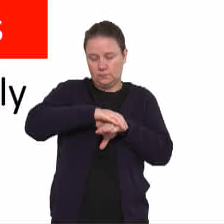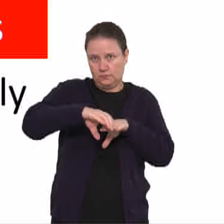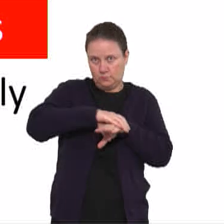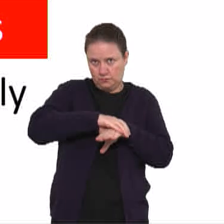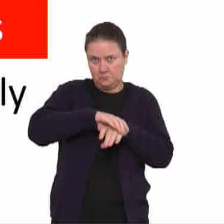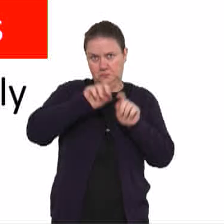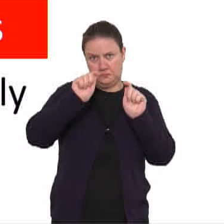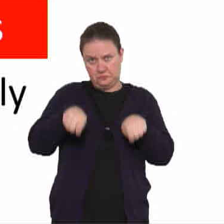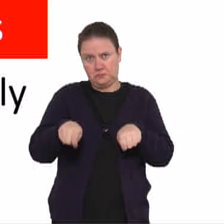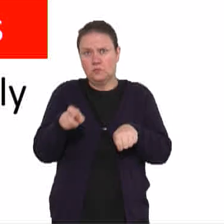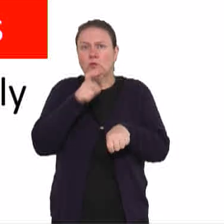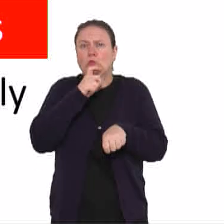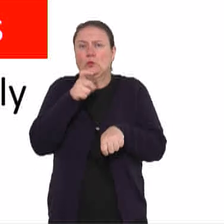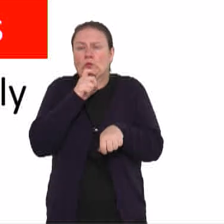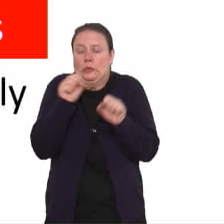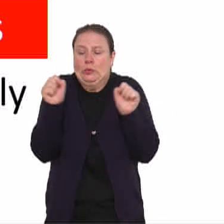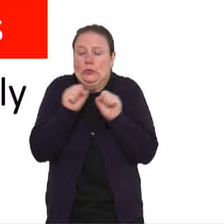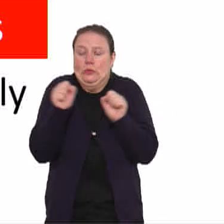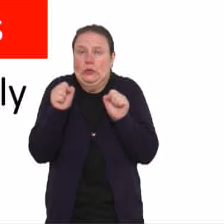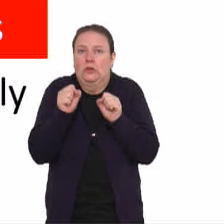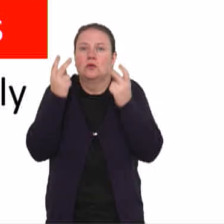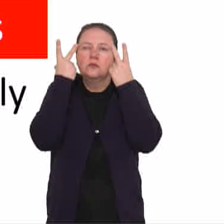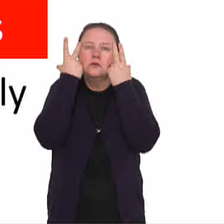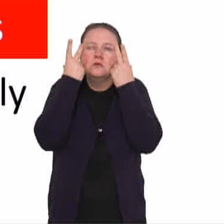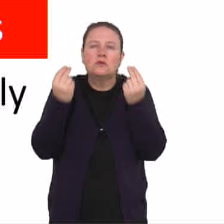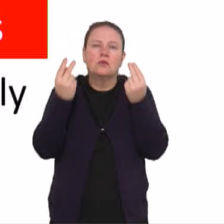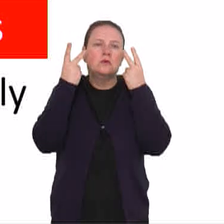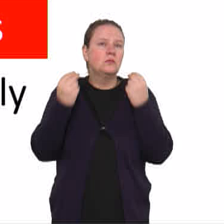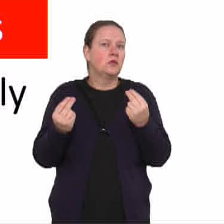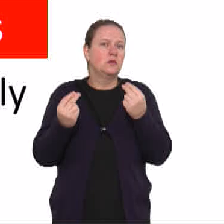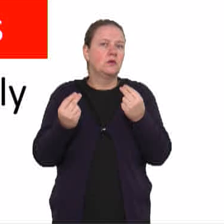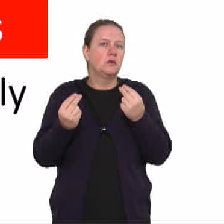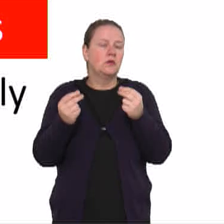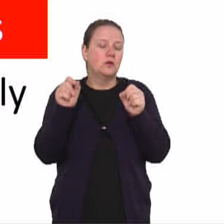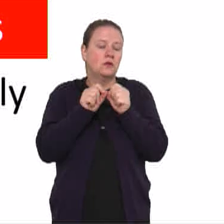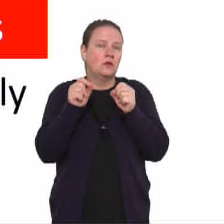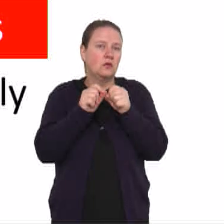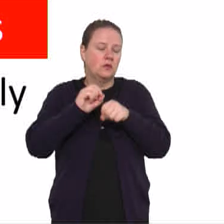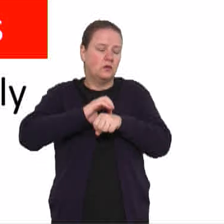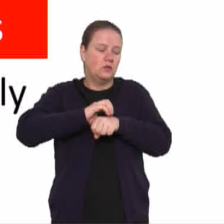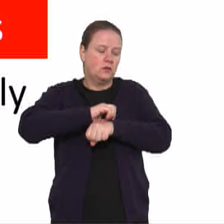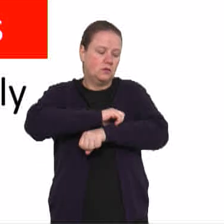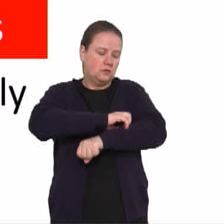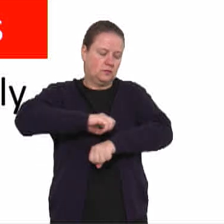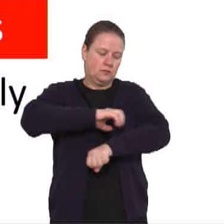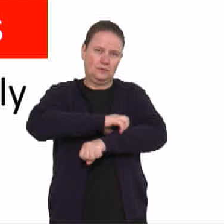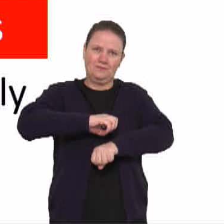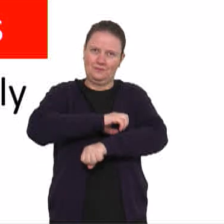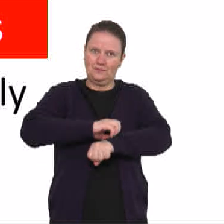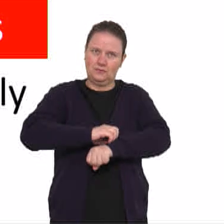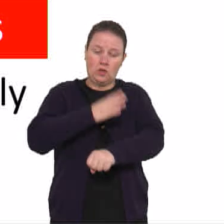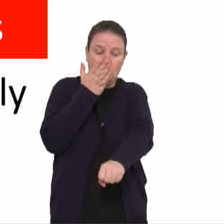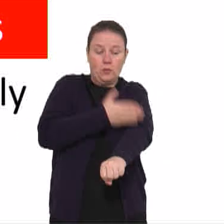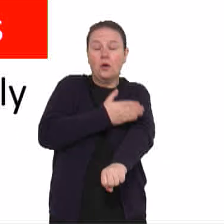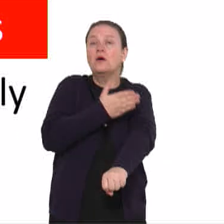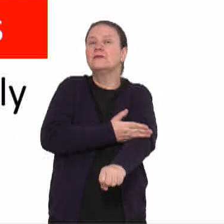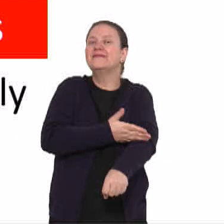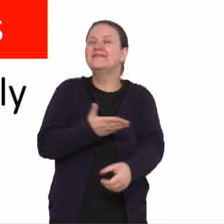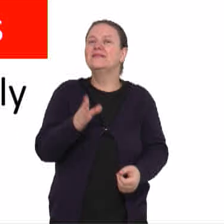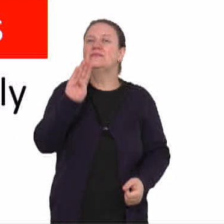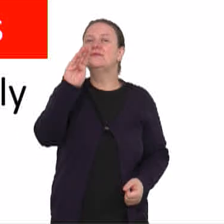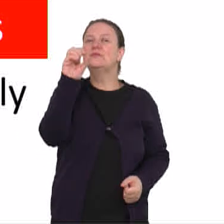você pode usar no inverno e que geralmente são feitos de couro. Bota, boots. E a D,